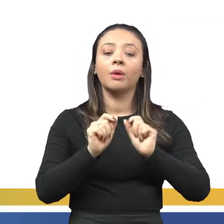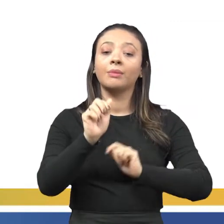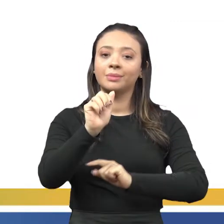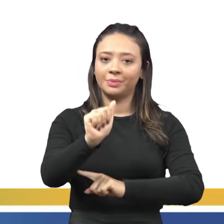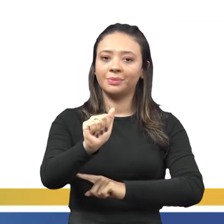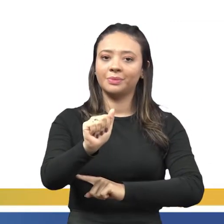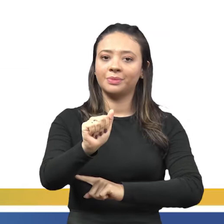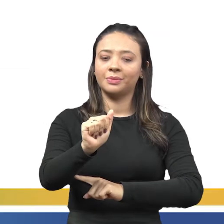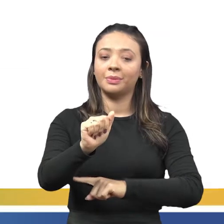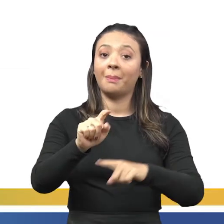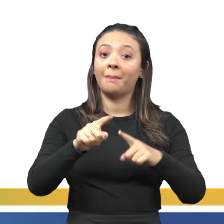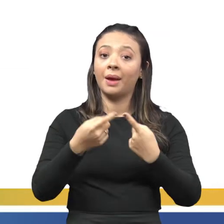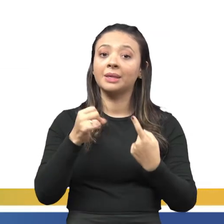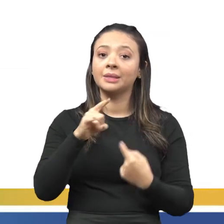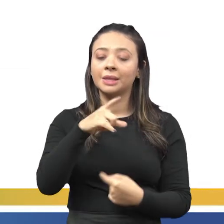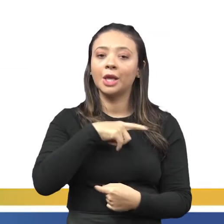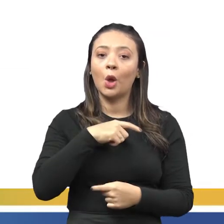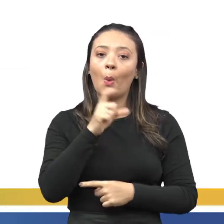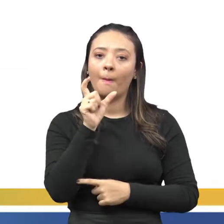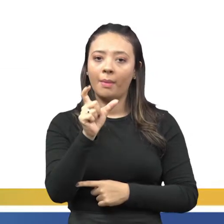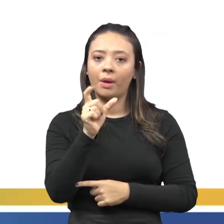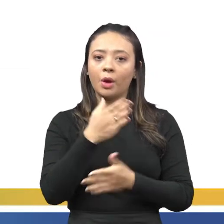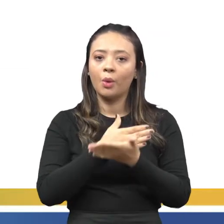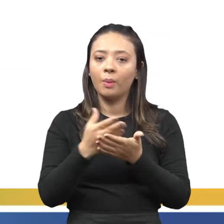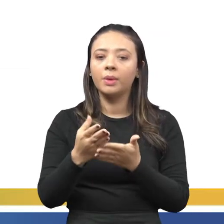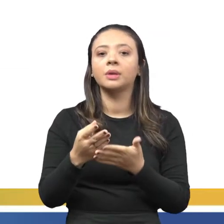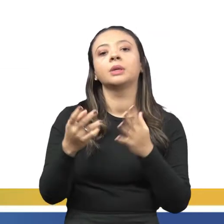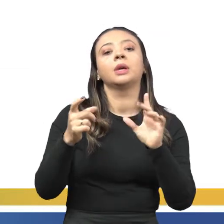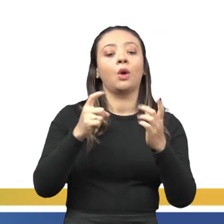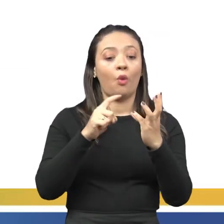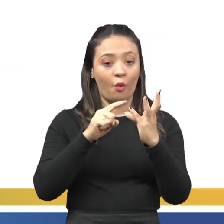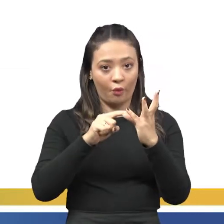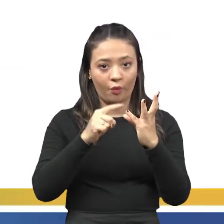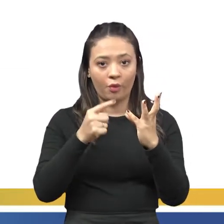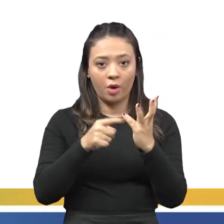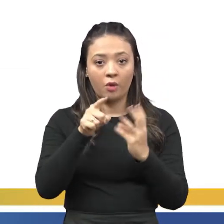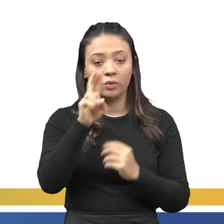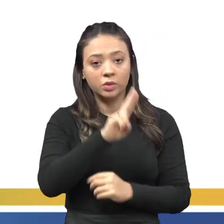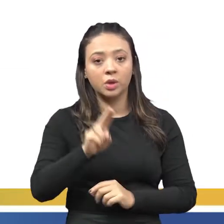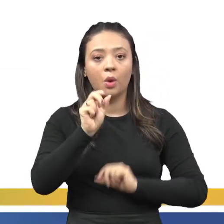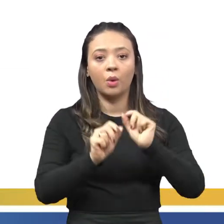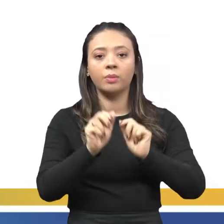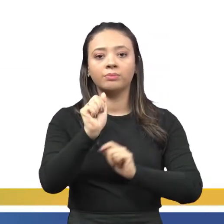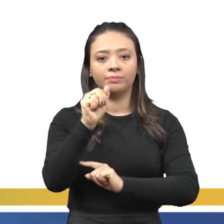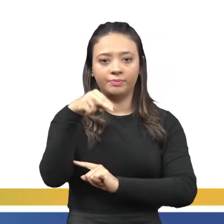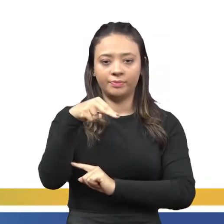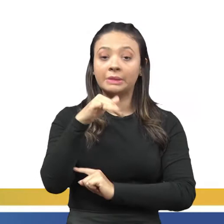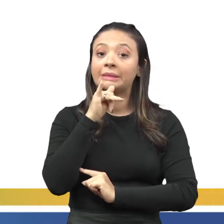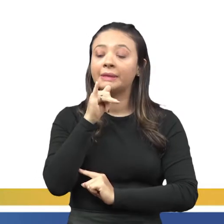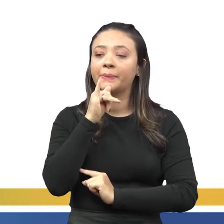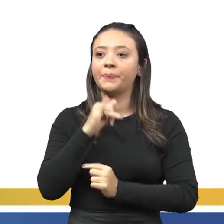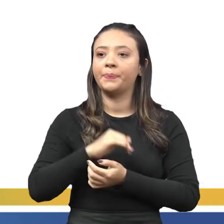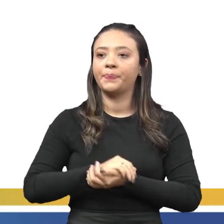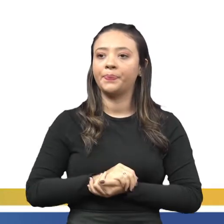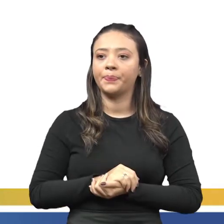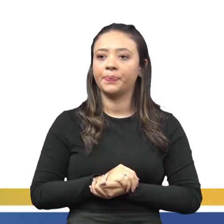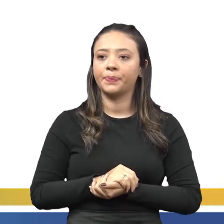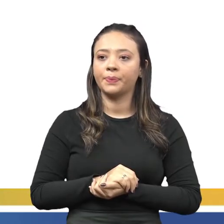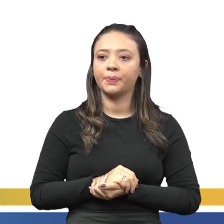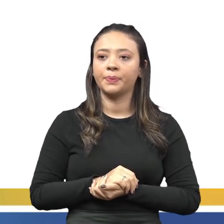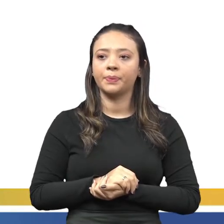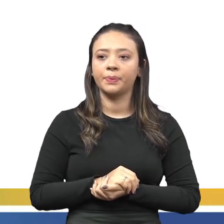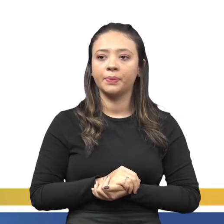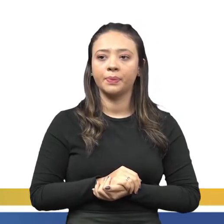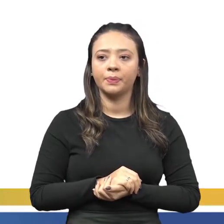A. E se você tem uma palavra que começa com vogal, você vai usar N. Quer ver um exemplo? There